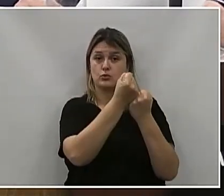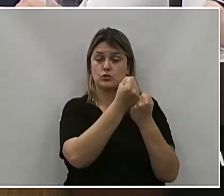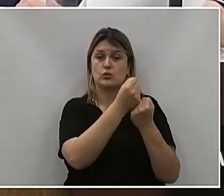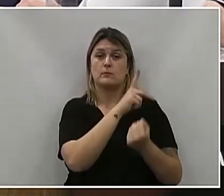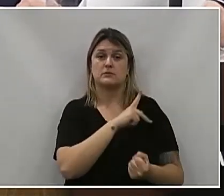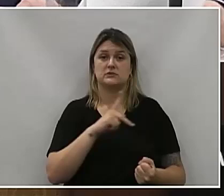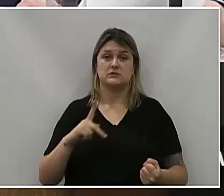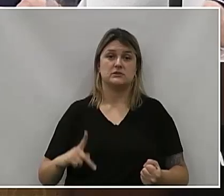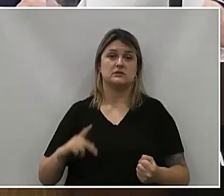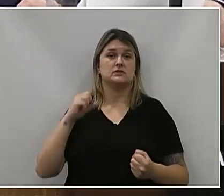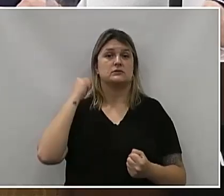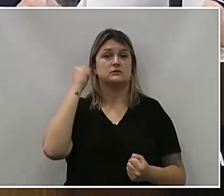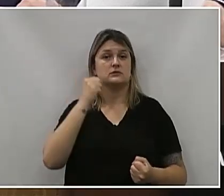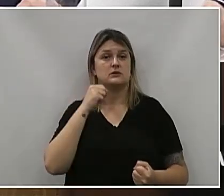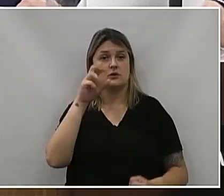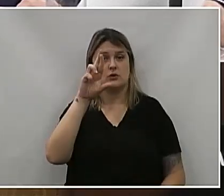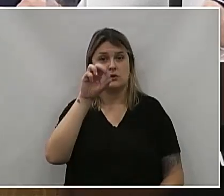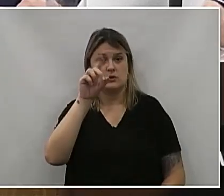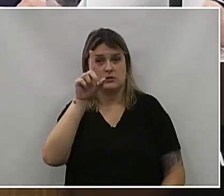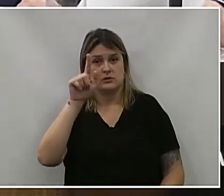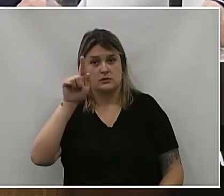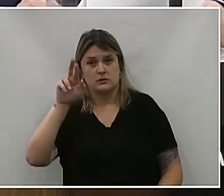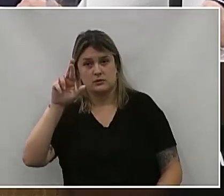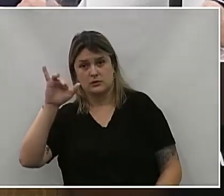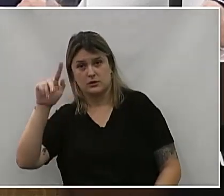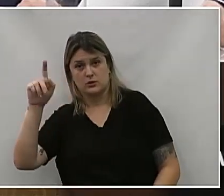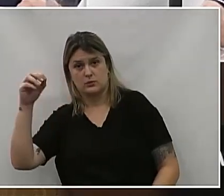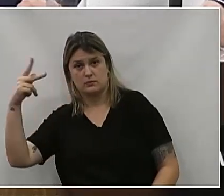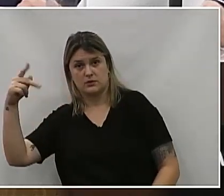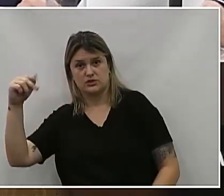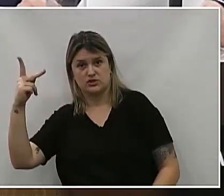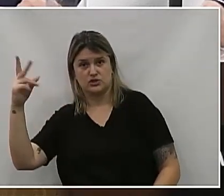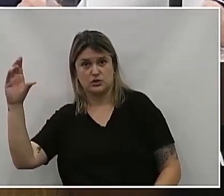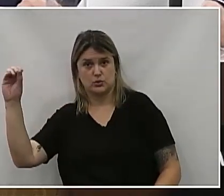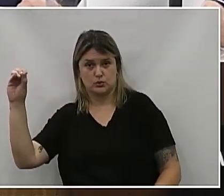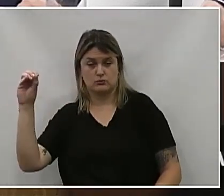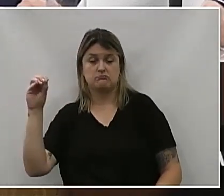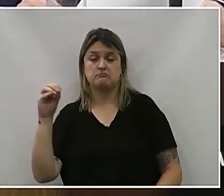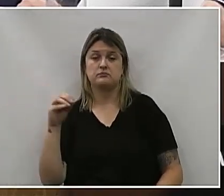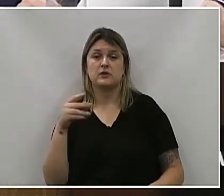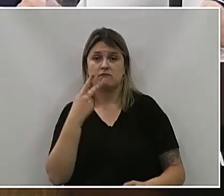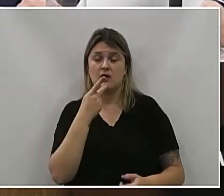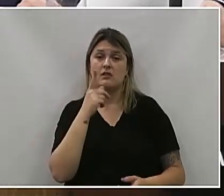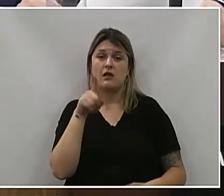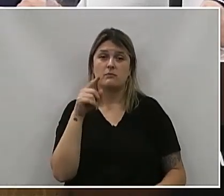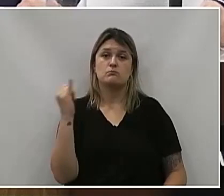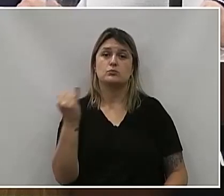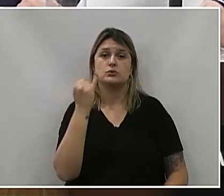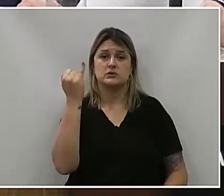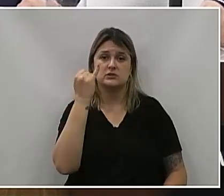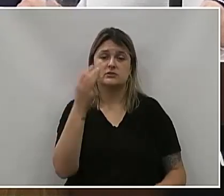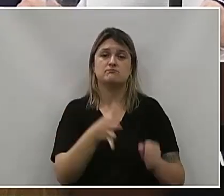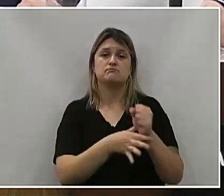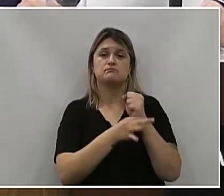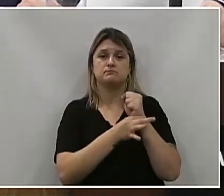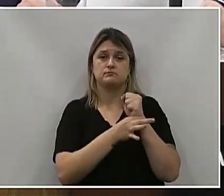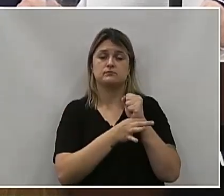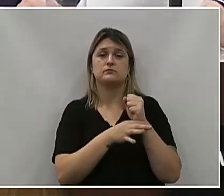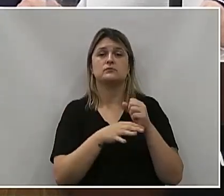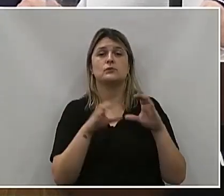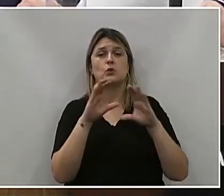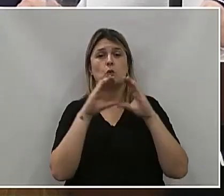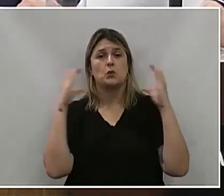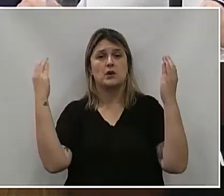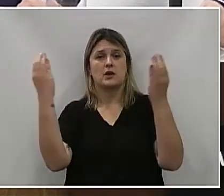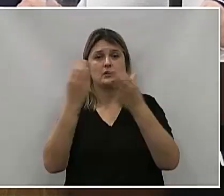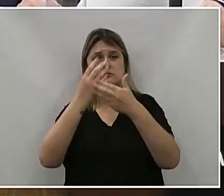excelentíssimo presidente do Senado, Rodrigo Pacheco, por sua postura e reitera a imensa importância em se garantir as prerrogativas do